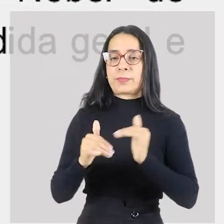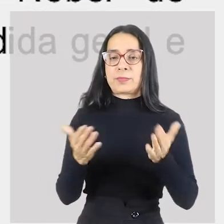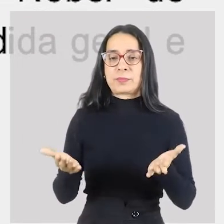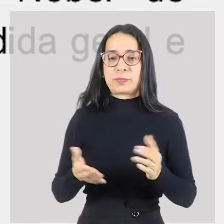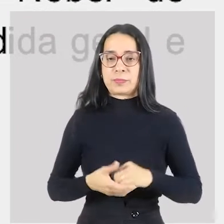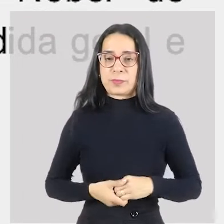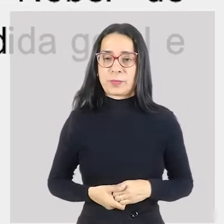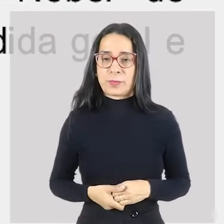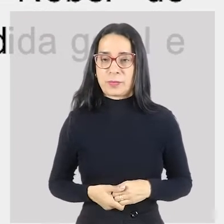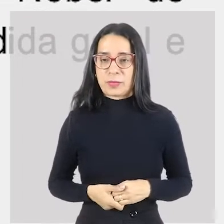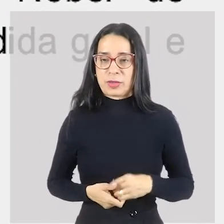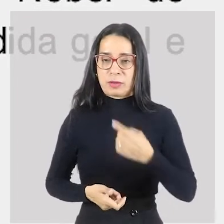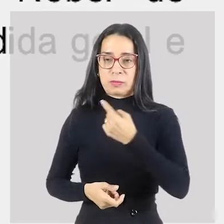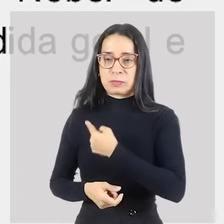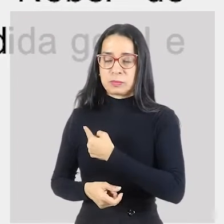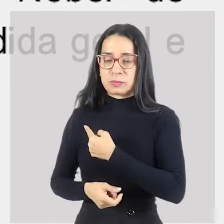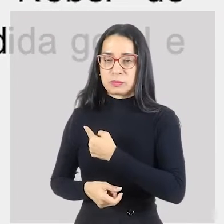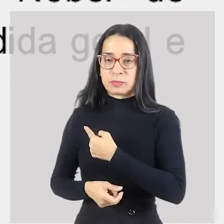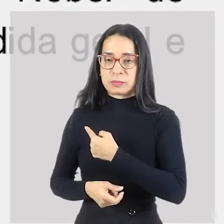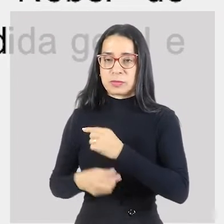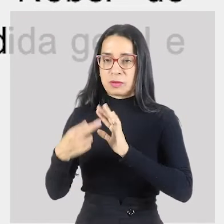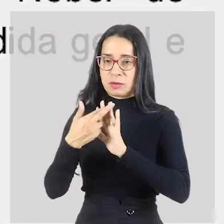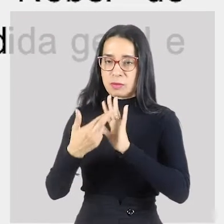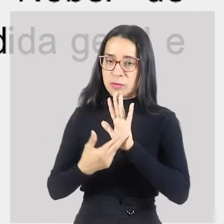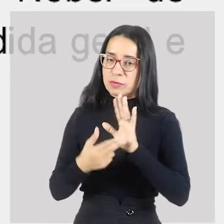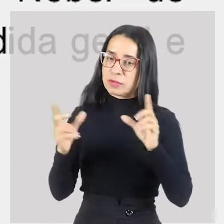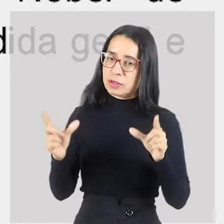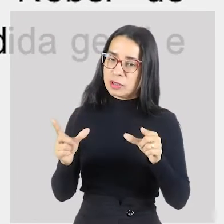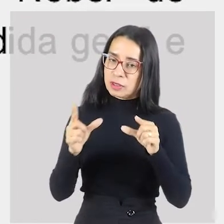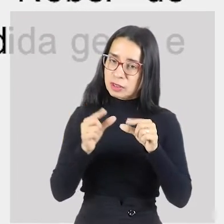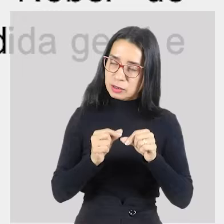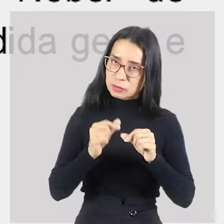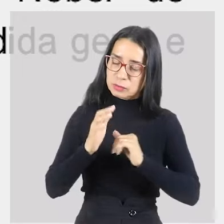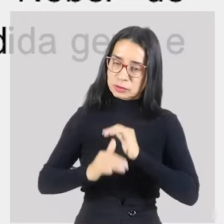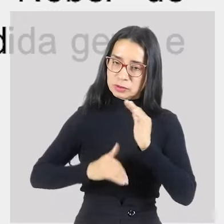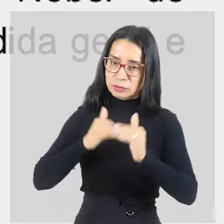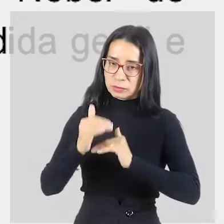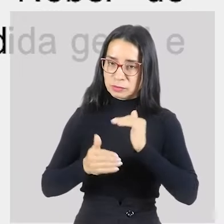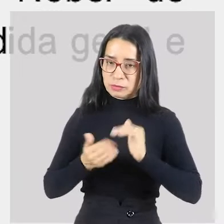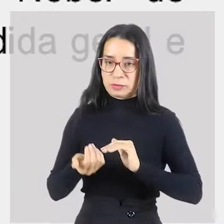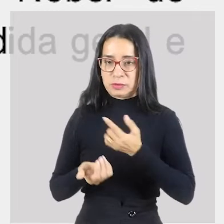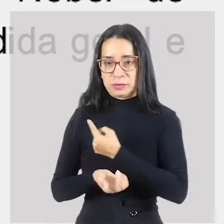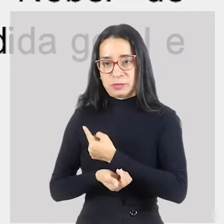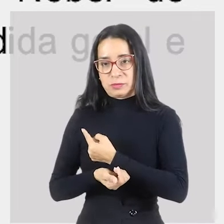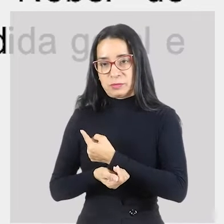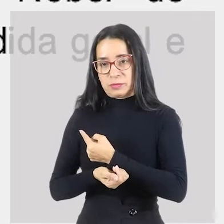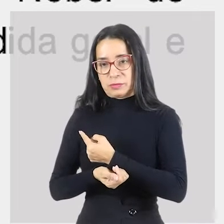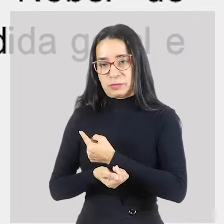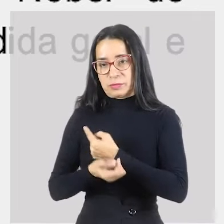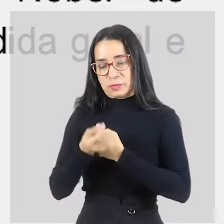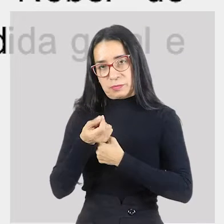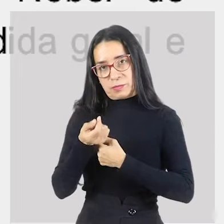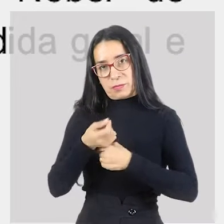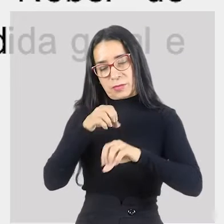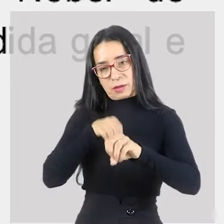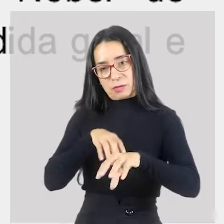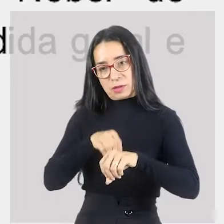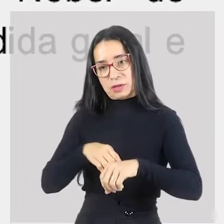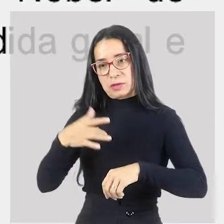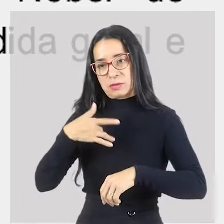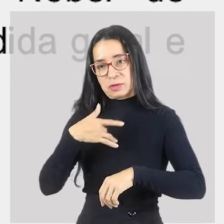medida resumida do progresso em 3 dimensões básicas do desenvolvimento humano: renda, educação e saúde. Criado por